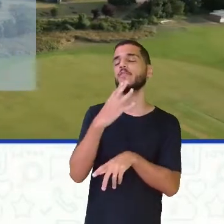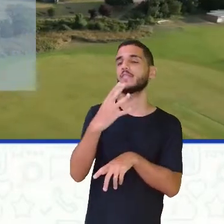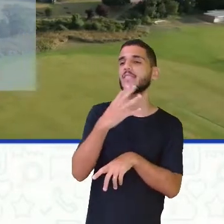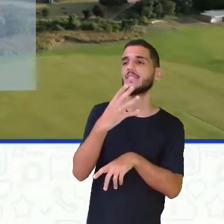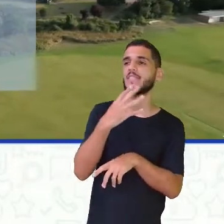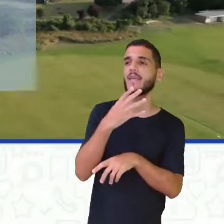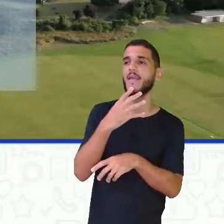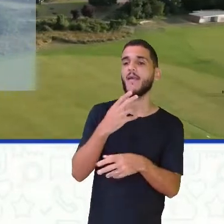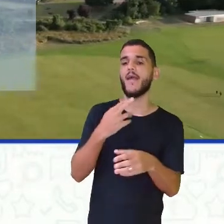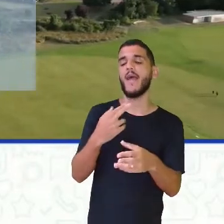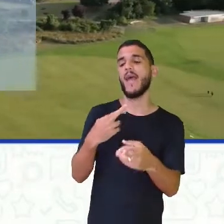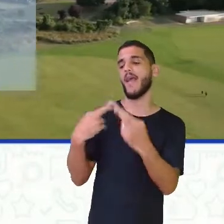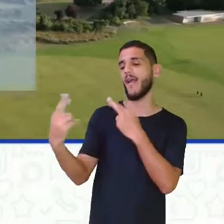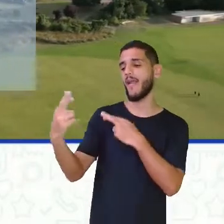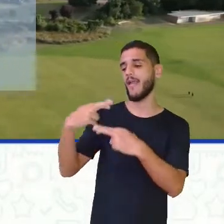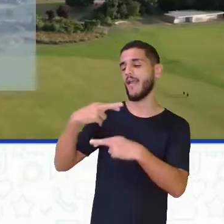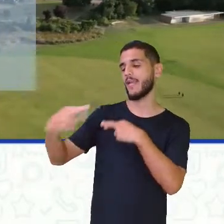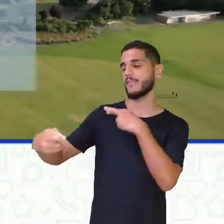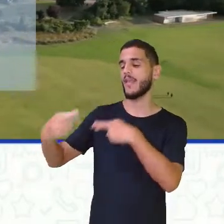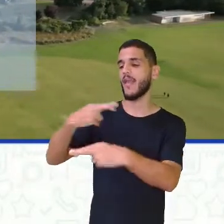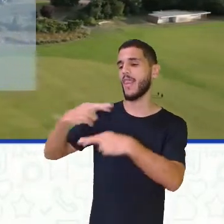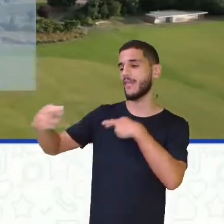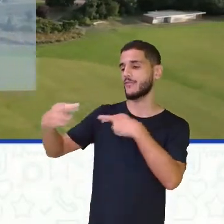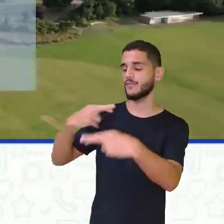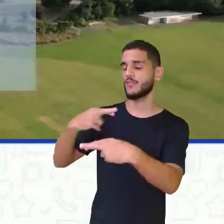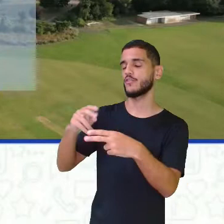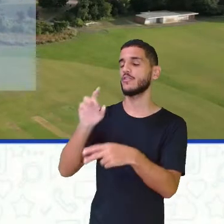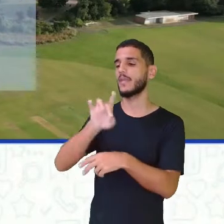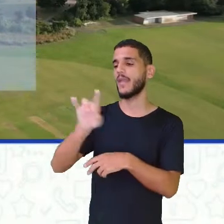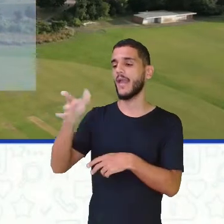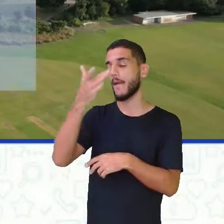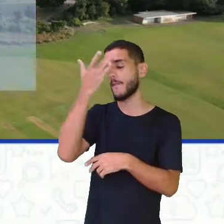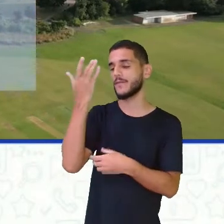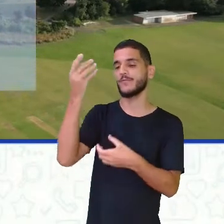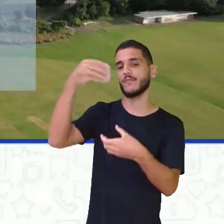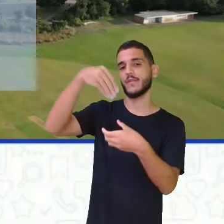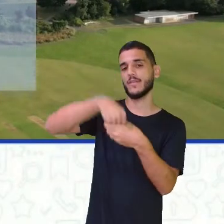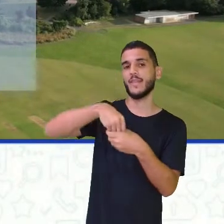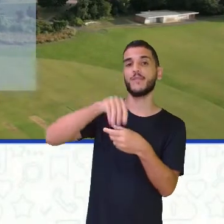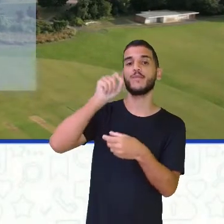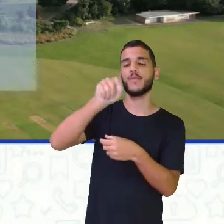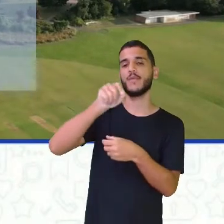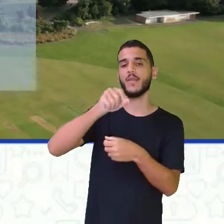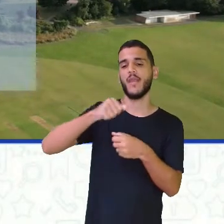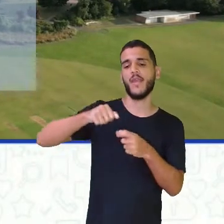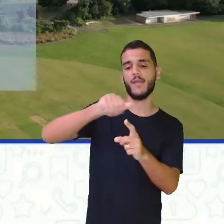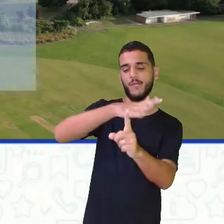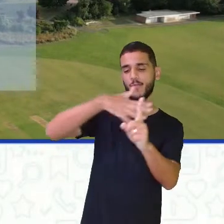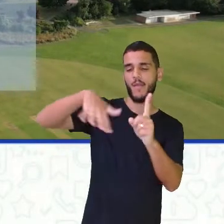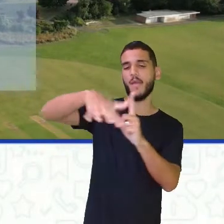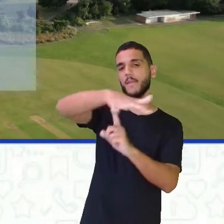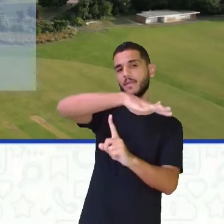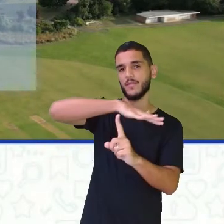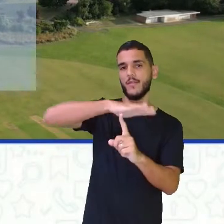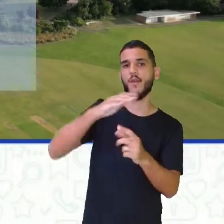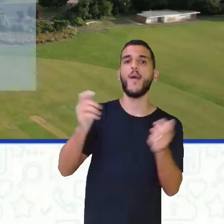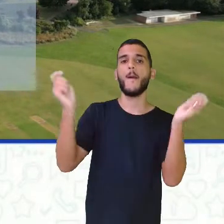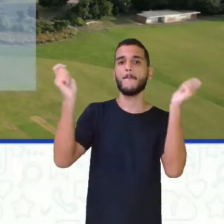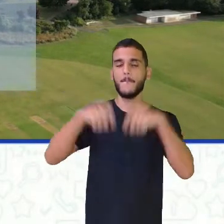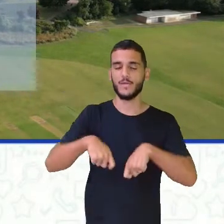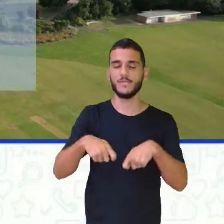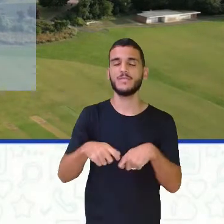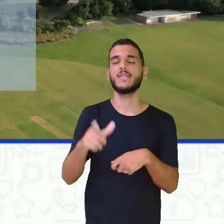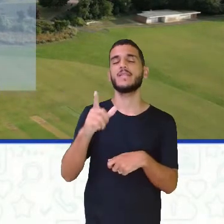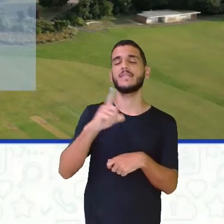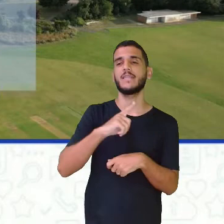inter-relações entre os seres vivos de um determinado ecossistema. Podemos mapear a evolução, a degradação, a modificação da paisagem